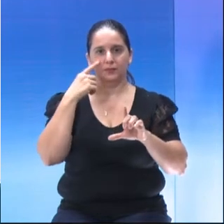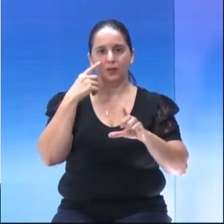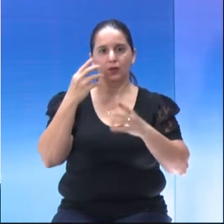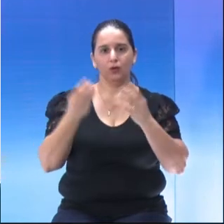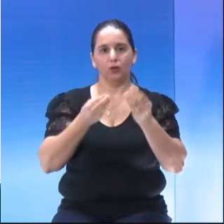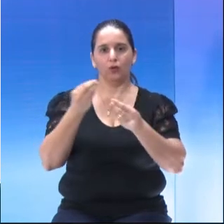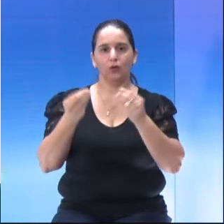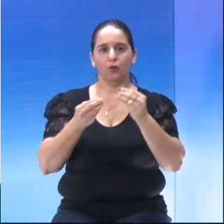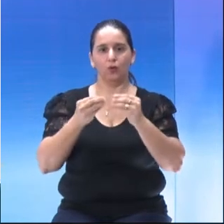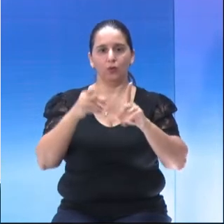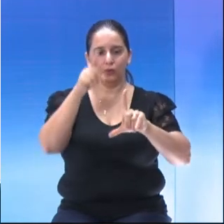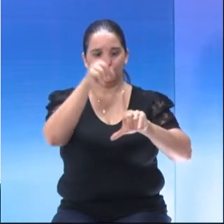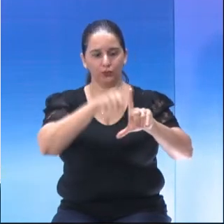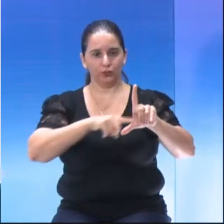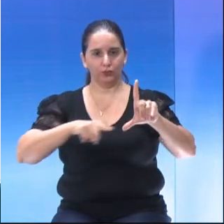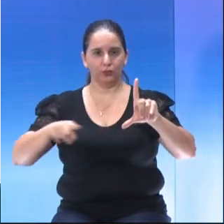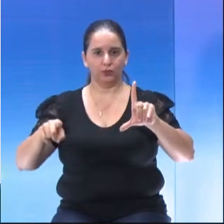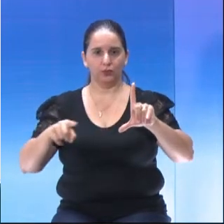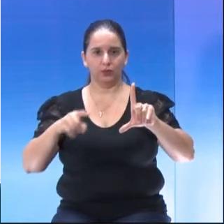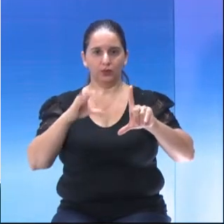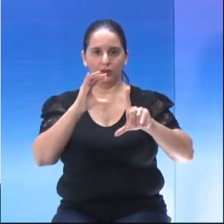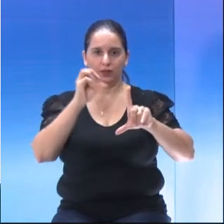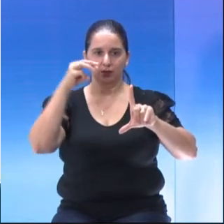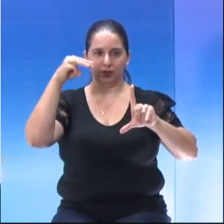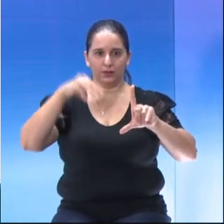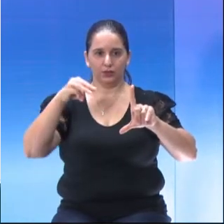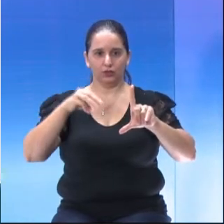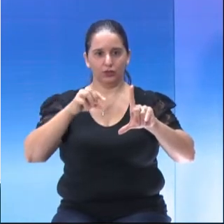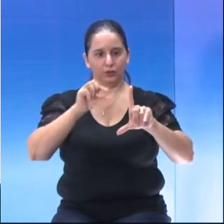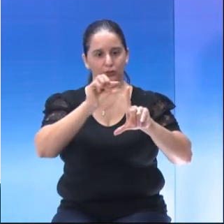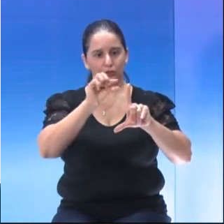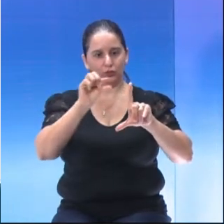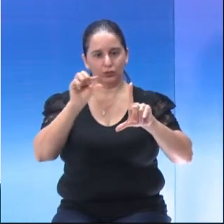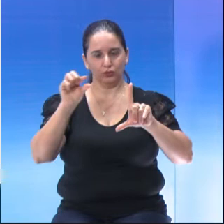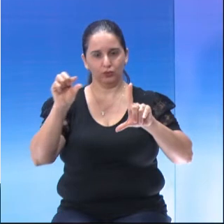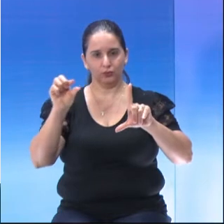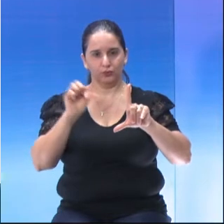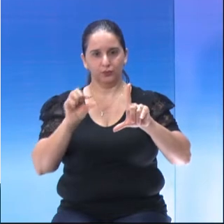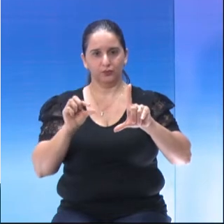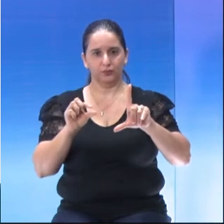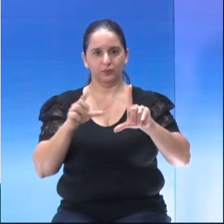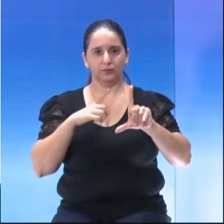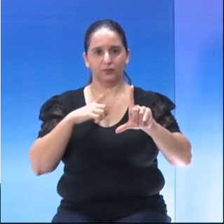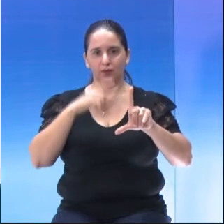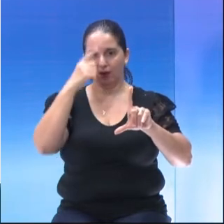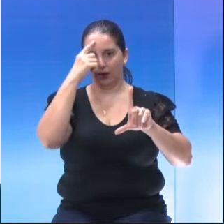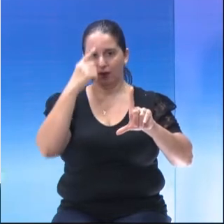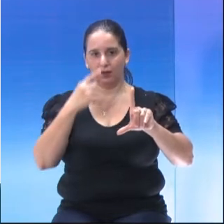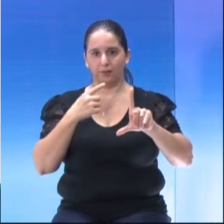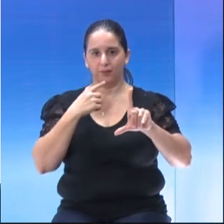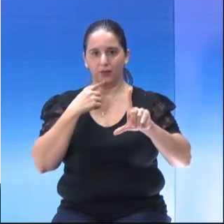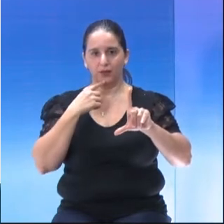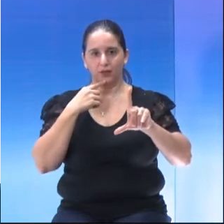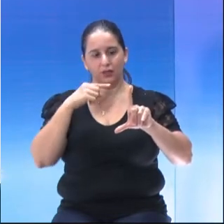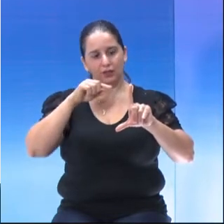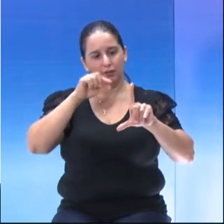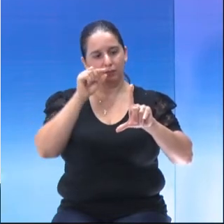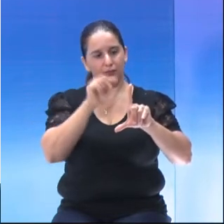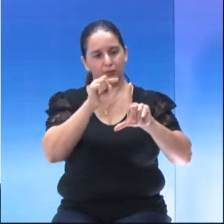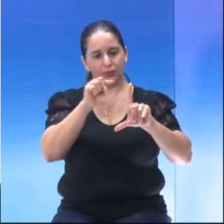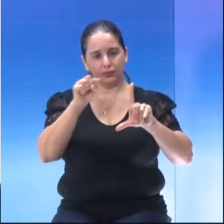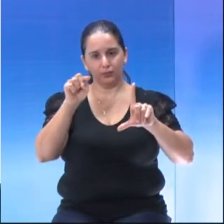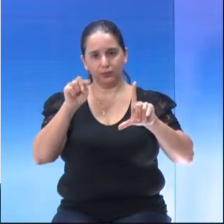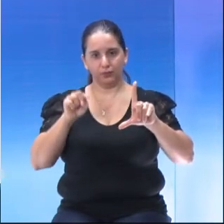centímetros, qual é a área total da logomarca? Vejam aí que nós temos essa figura, né? A parte rachurada é essa